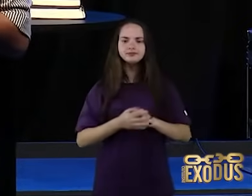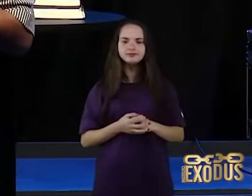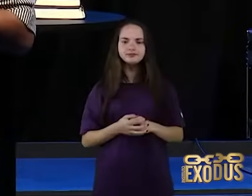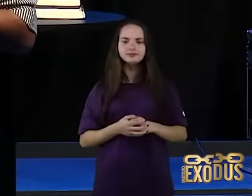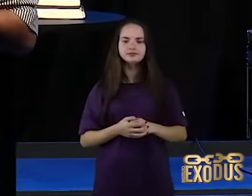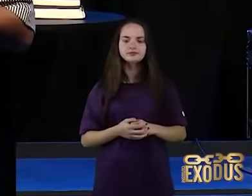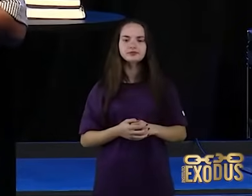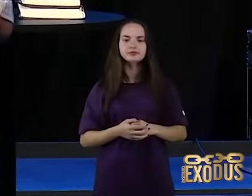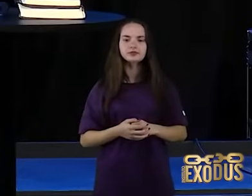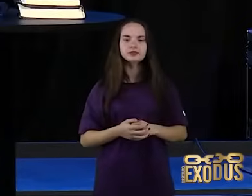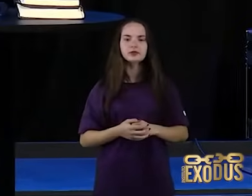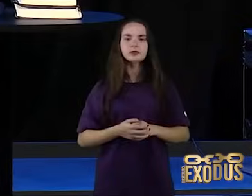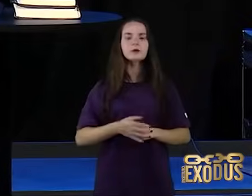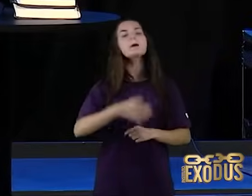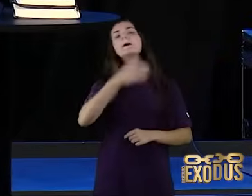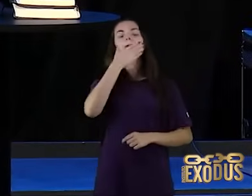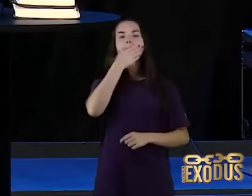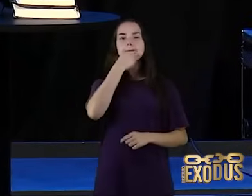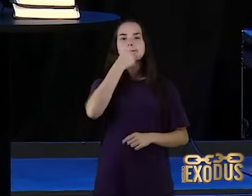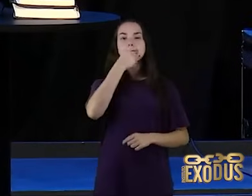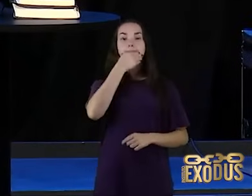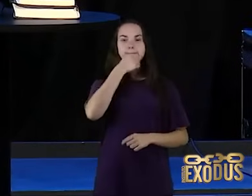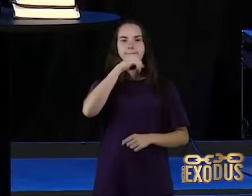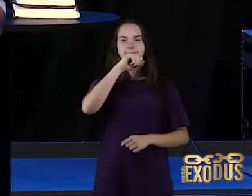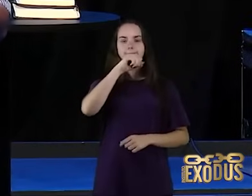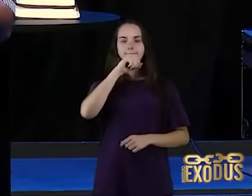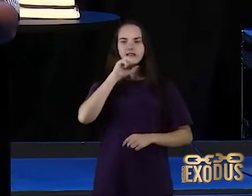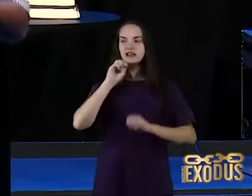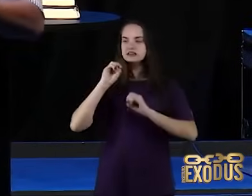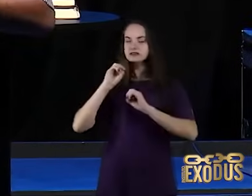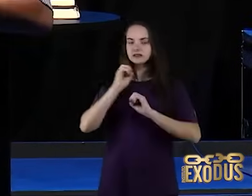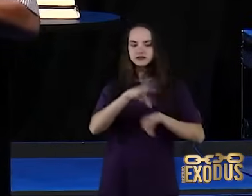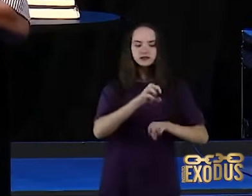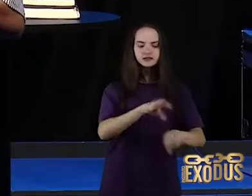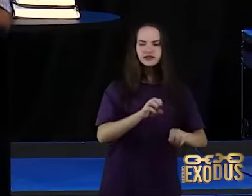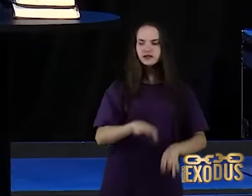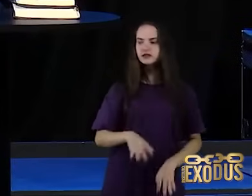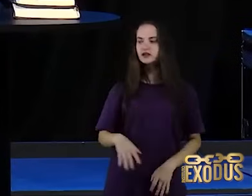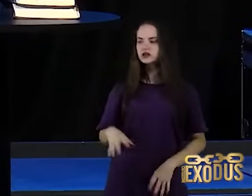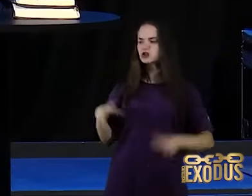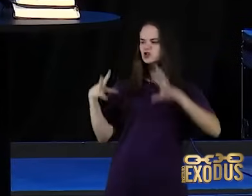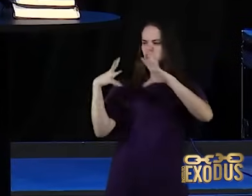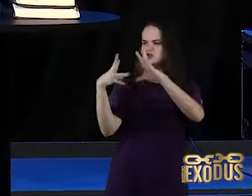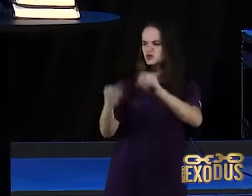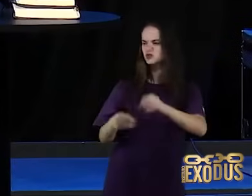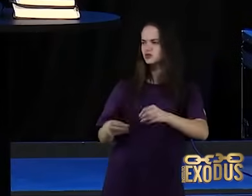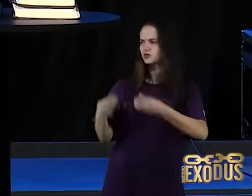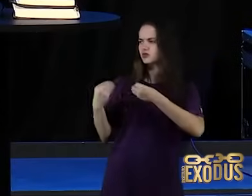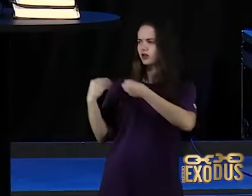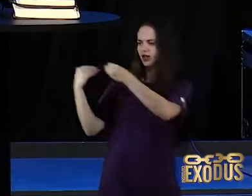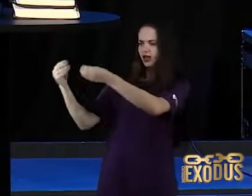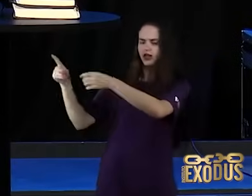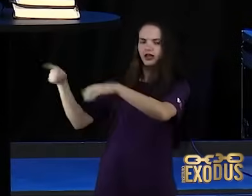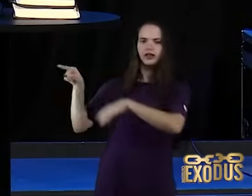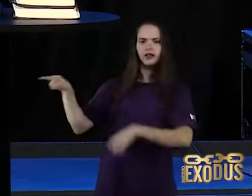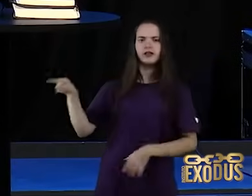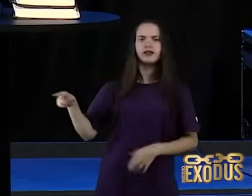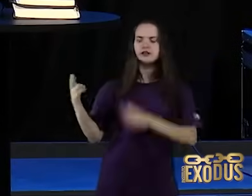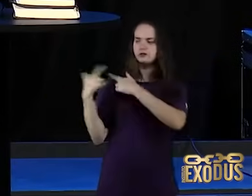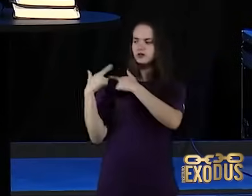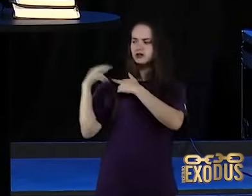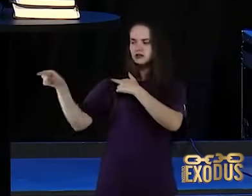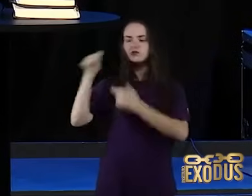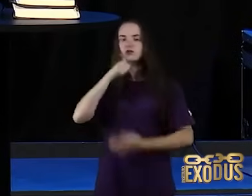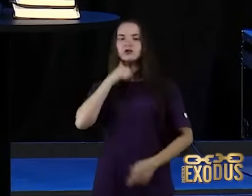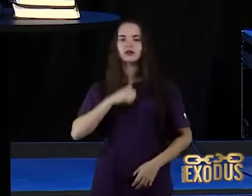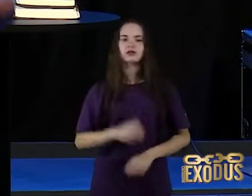um pai ensina que todo peso tem que est no colo da mãe porque o pai não faz nada então o que que